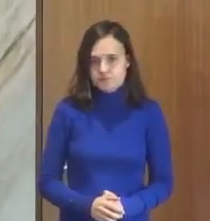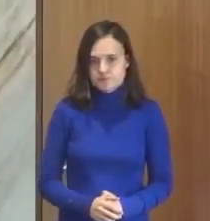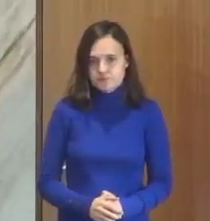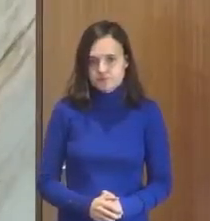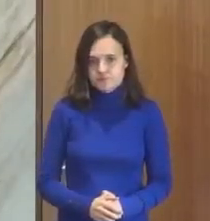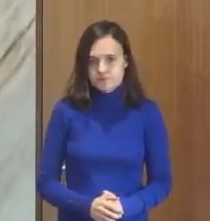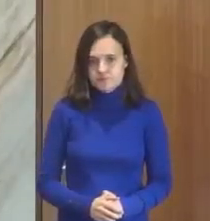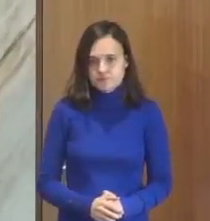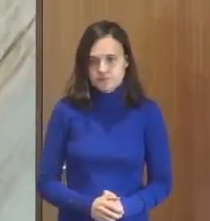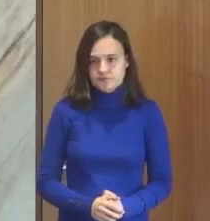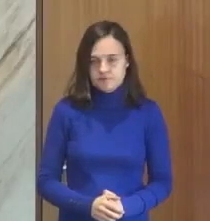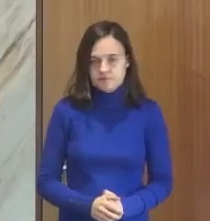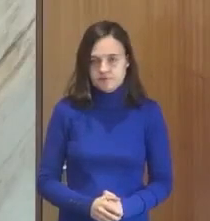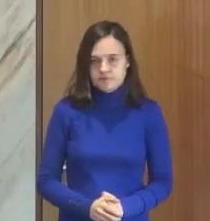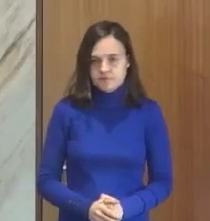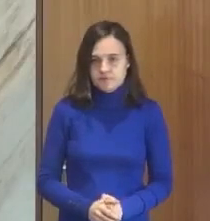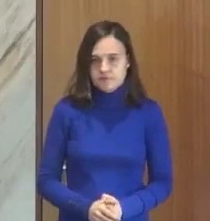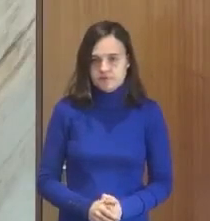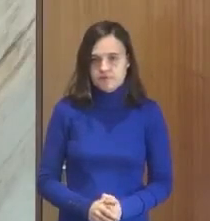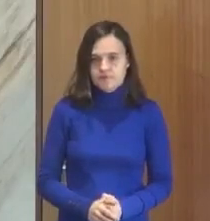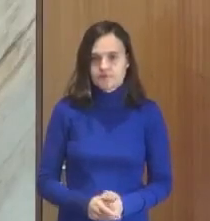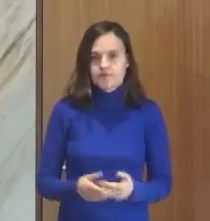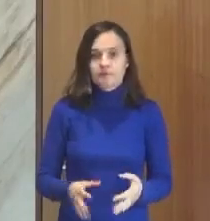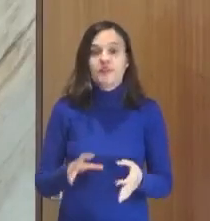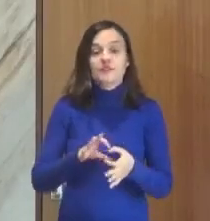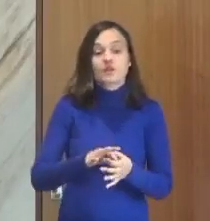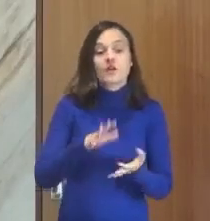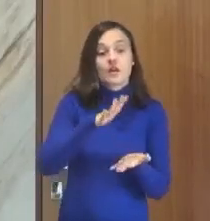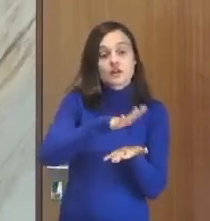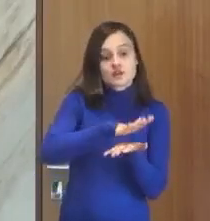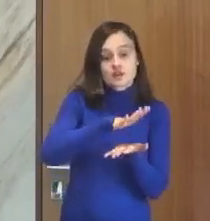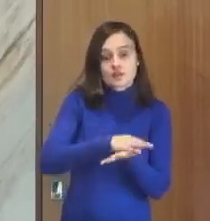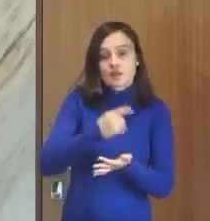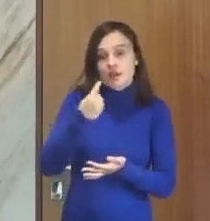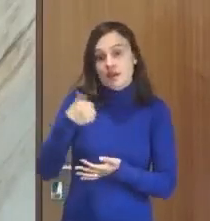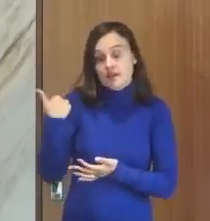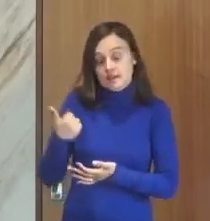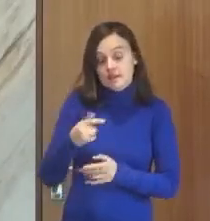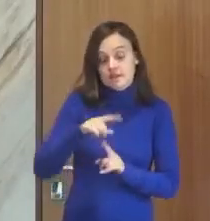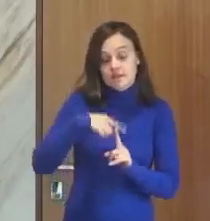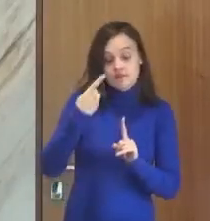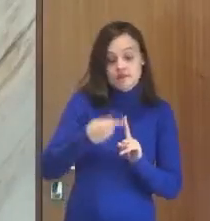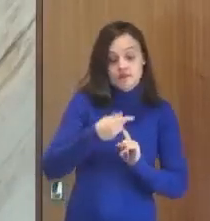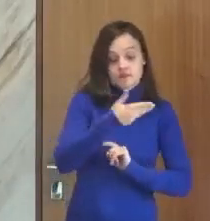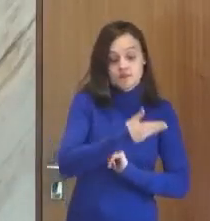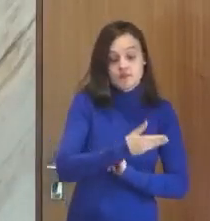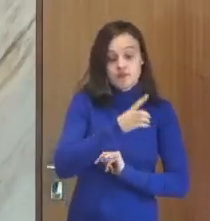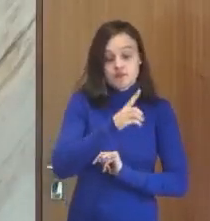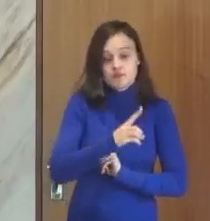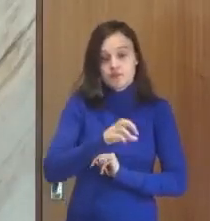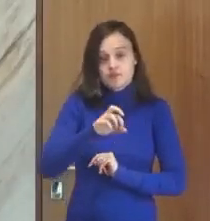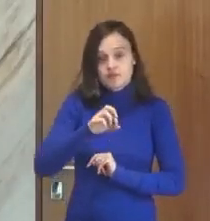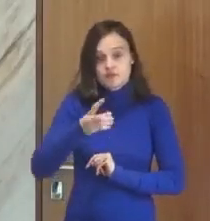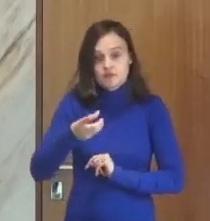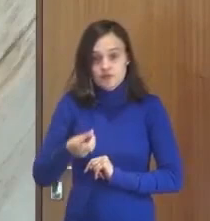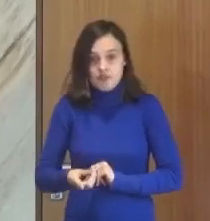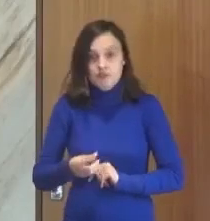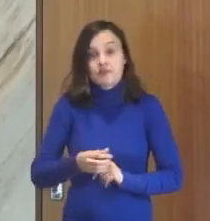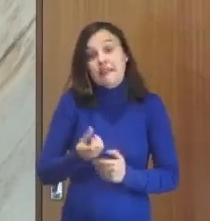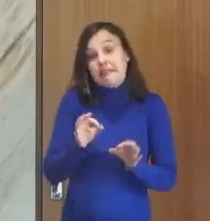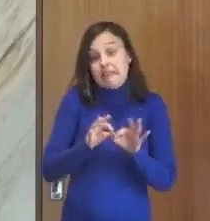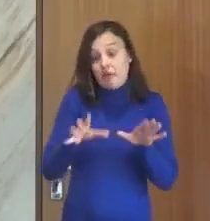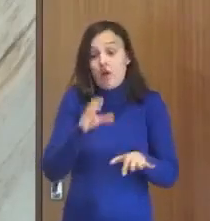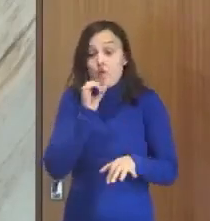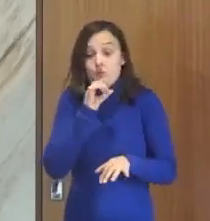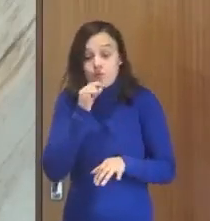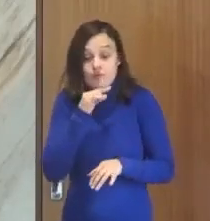da obra. Pronto. Quanto às edições, temos esta de 1699, como já tivemos a oportunidade